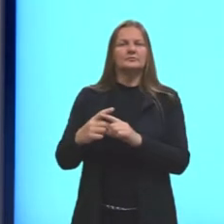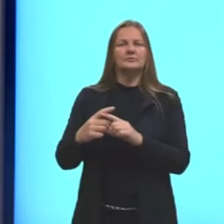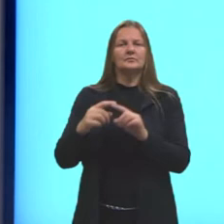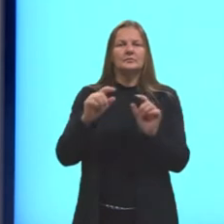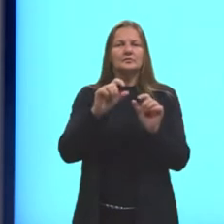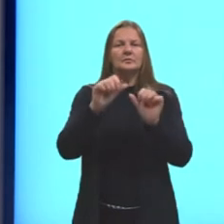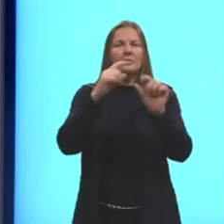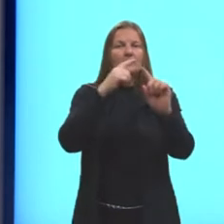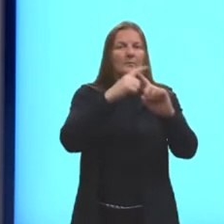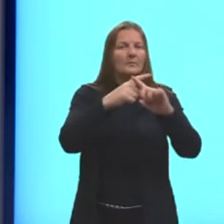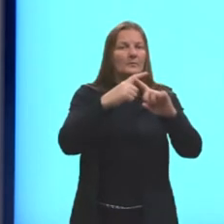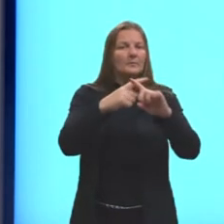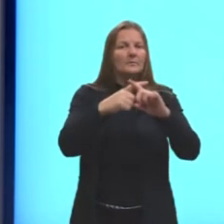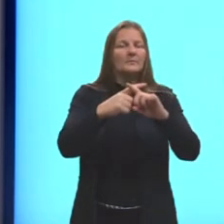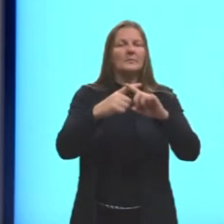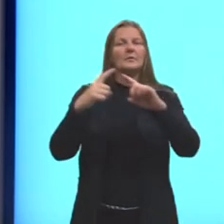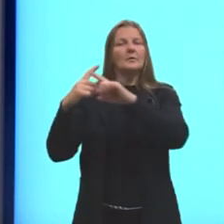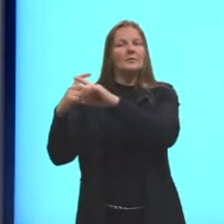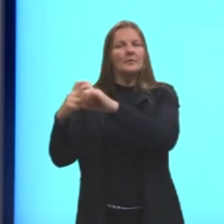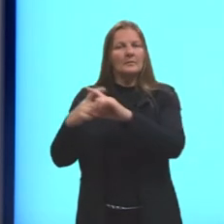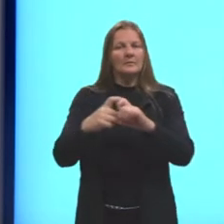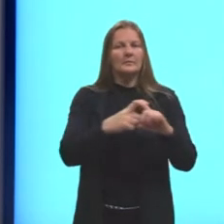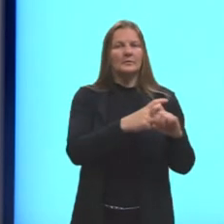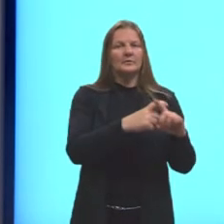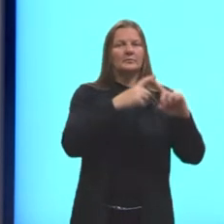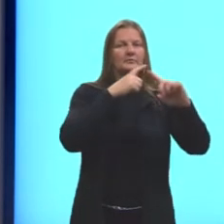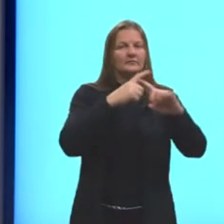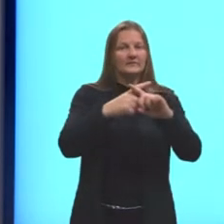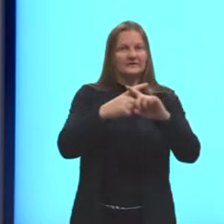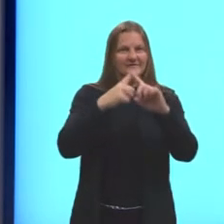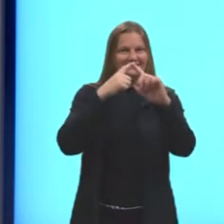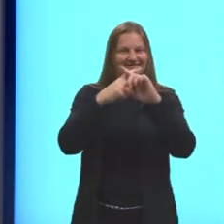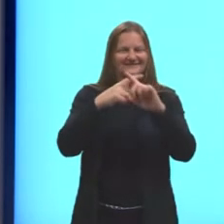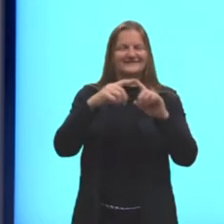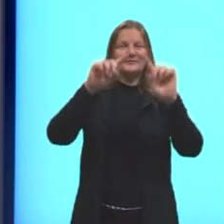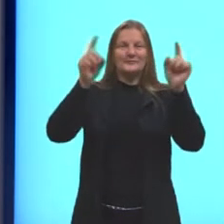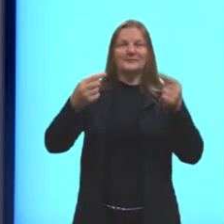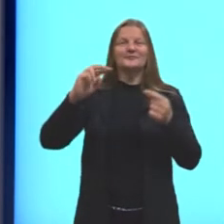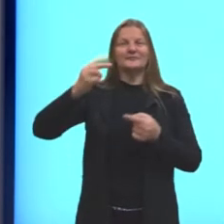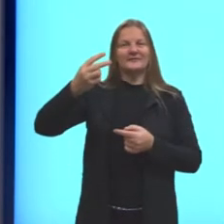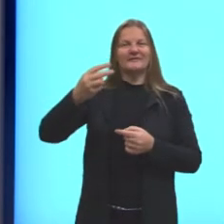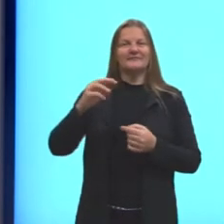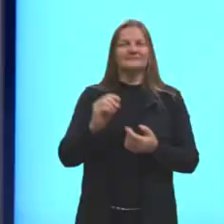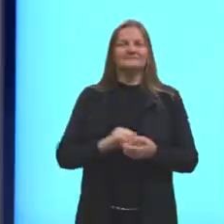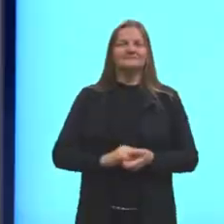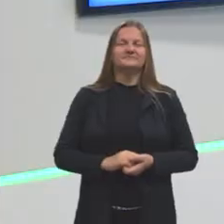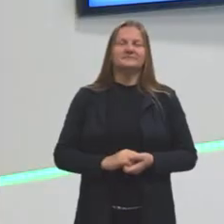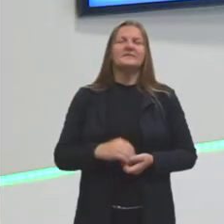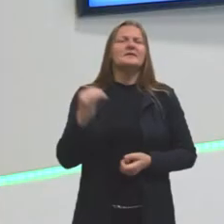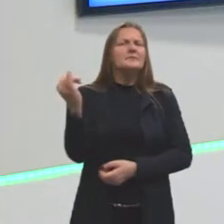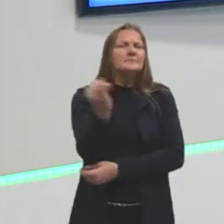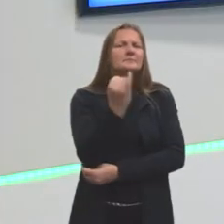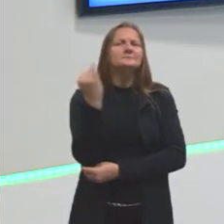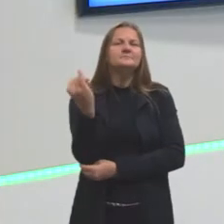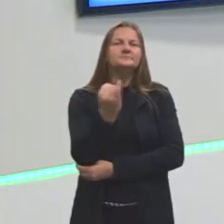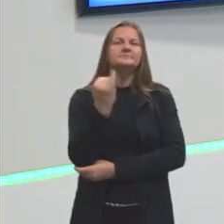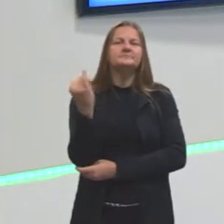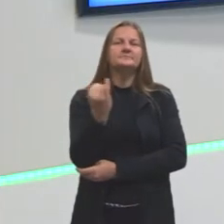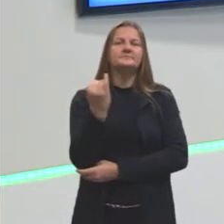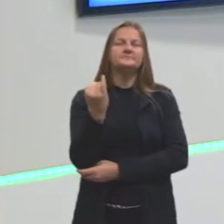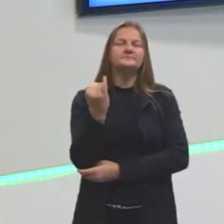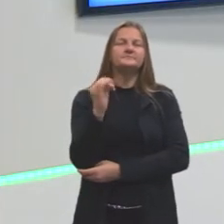da multiplicação de polinômios que é o nosso produto notável tá é muito importante